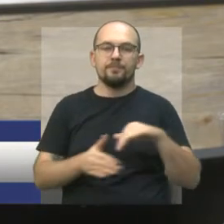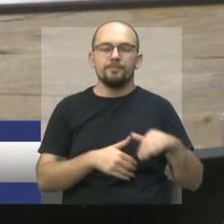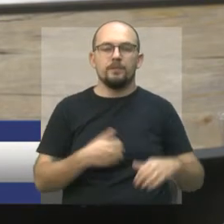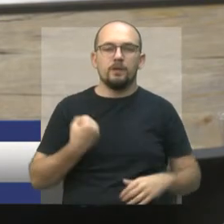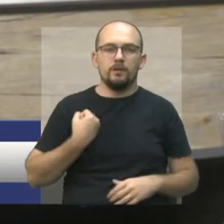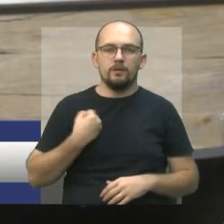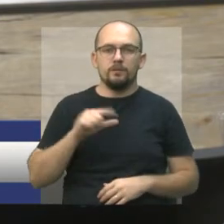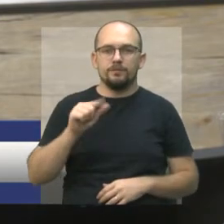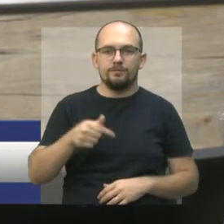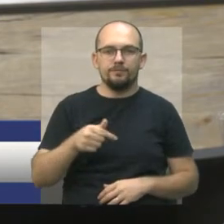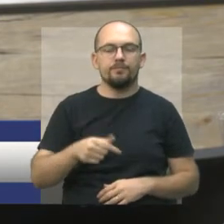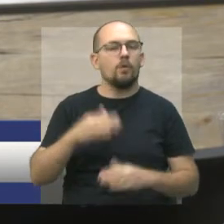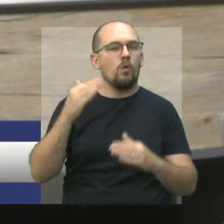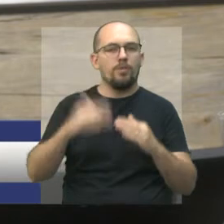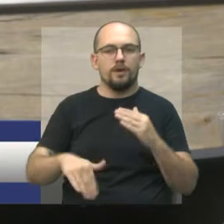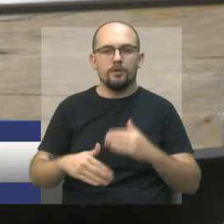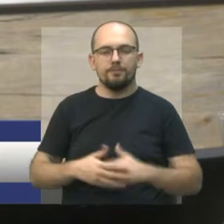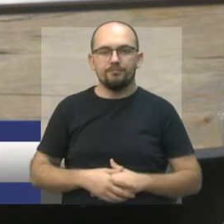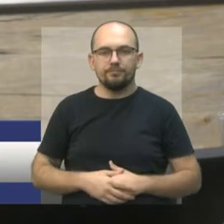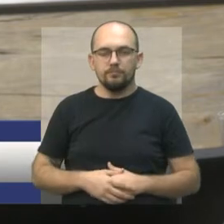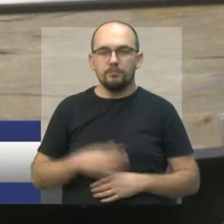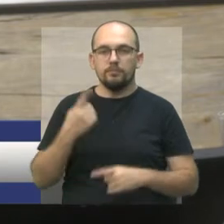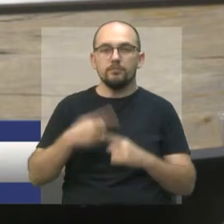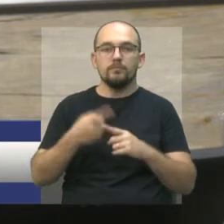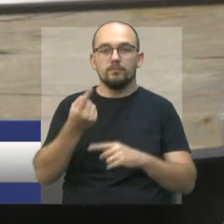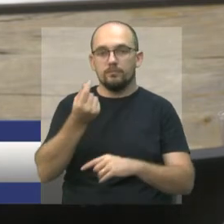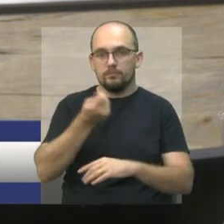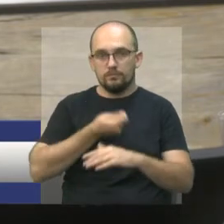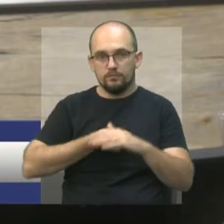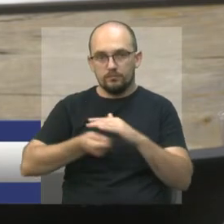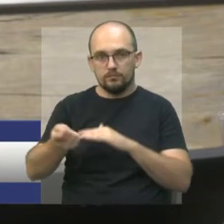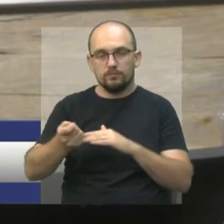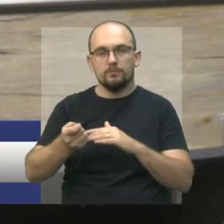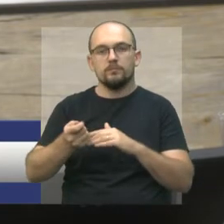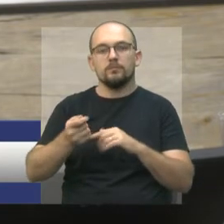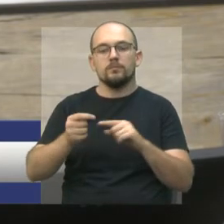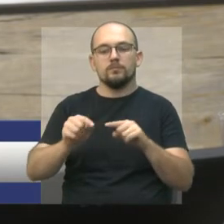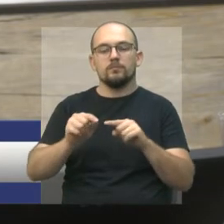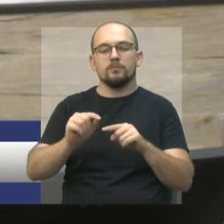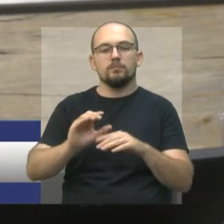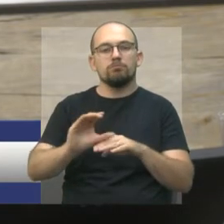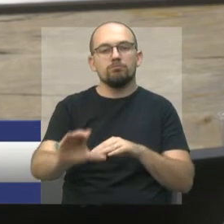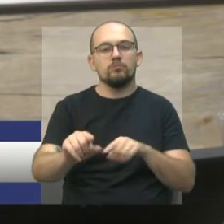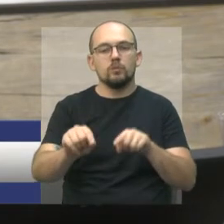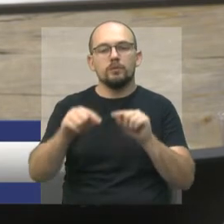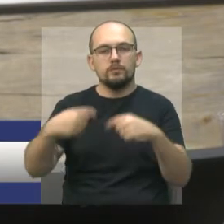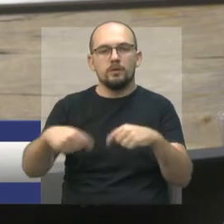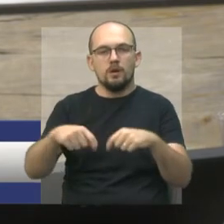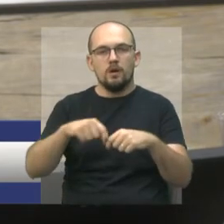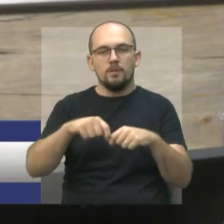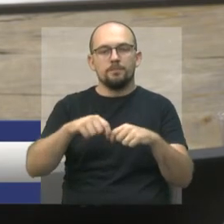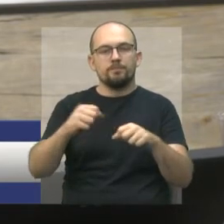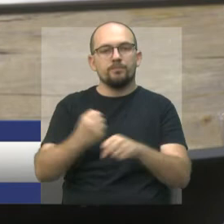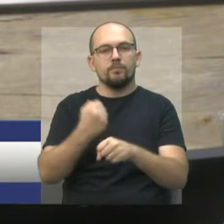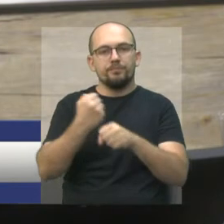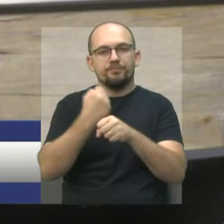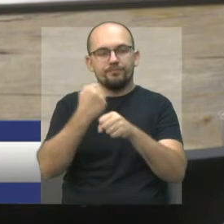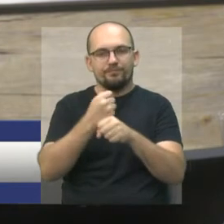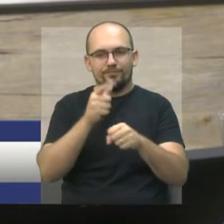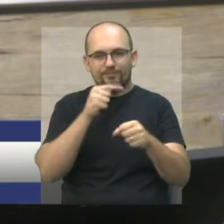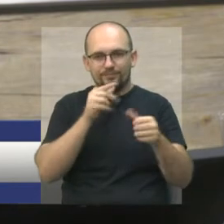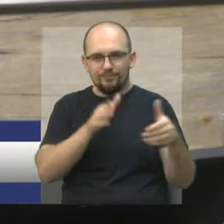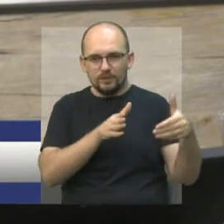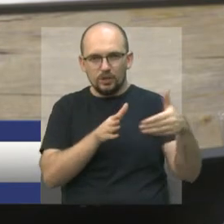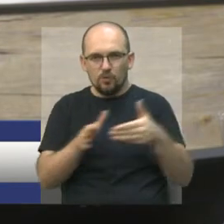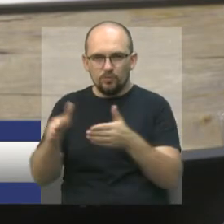17. Contrário. Vez que a destinação de recursos à promoção dos investimentos necessários à execução de obras no curso do Rio